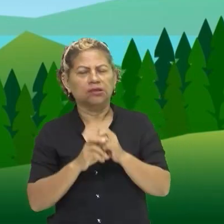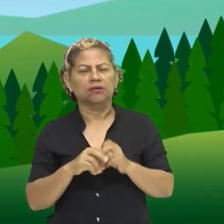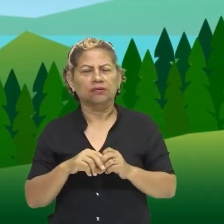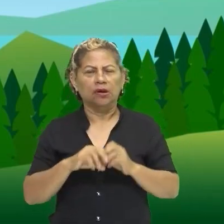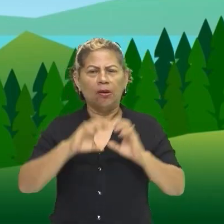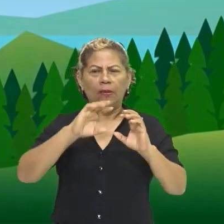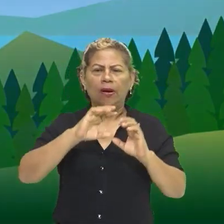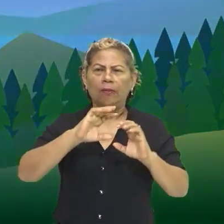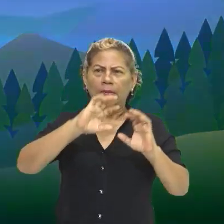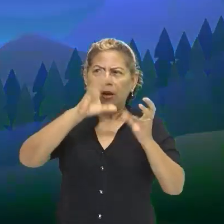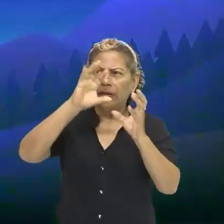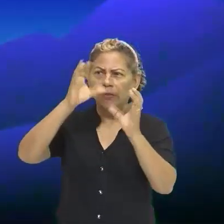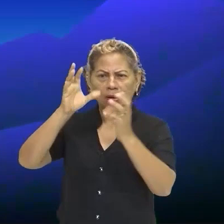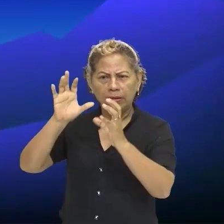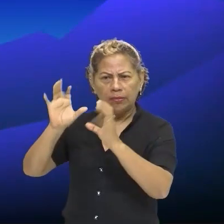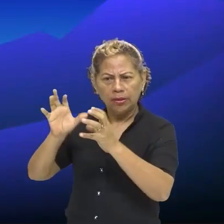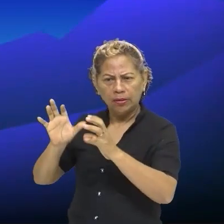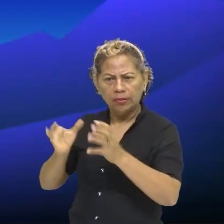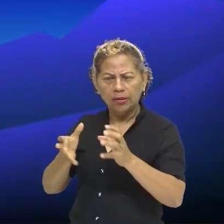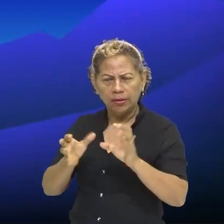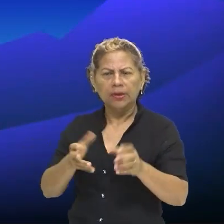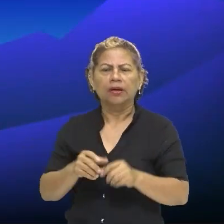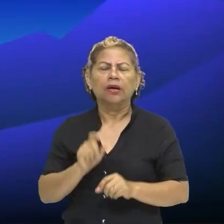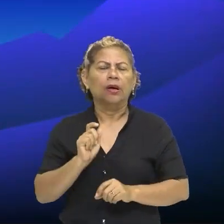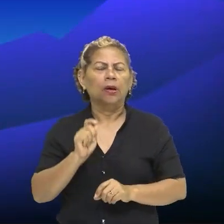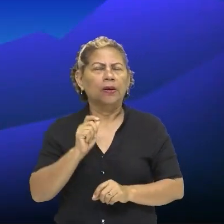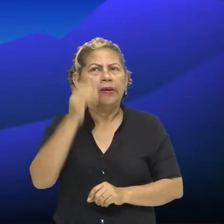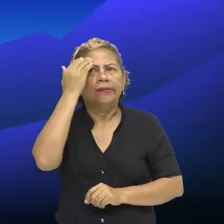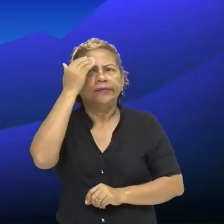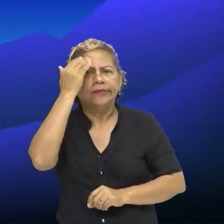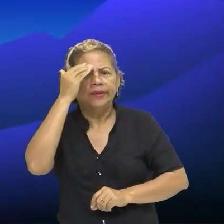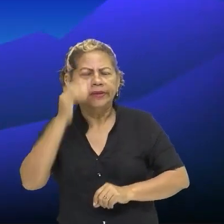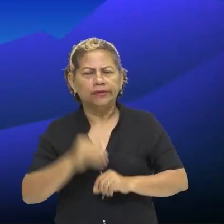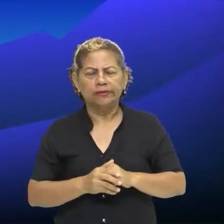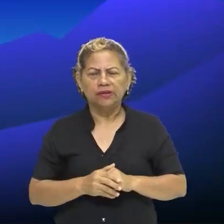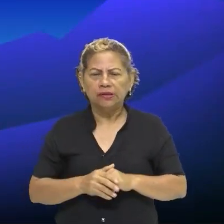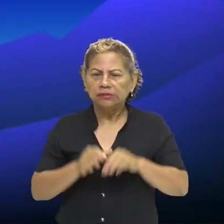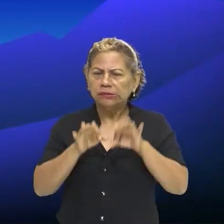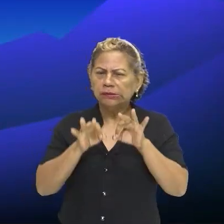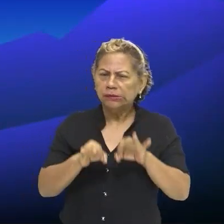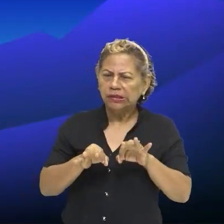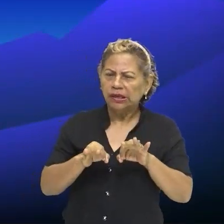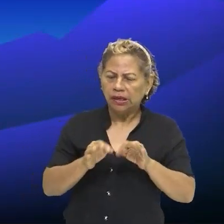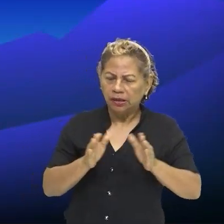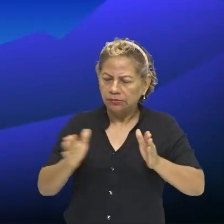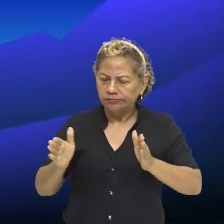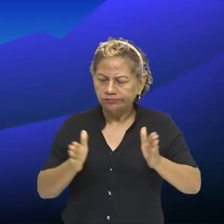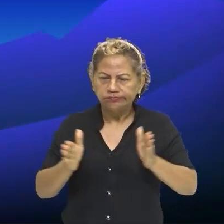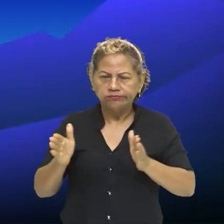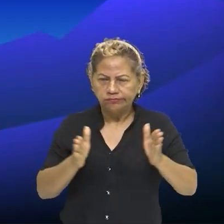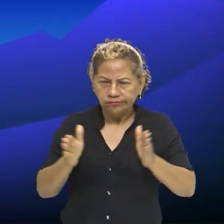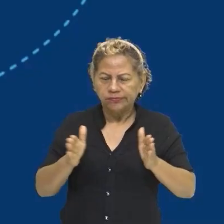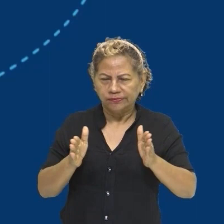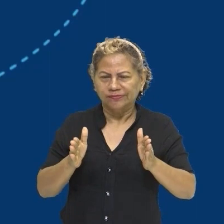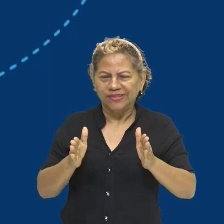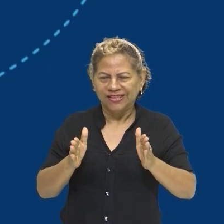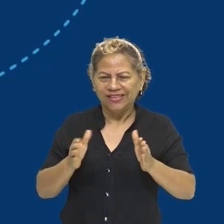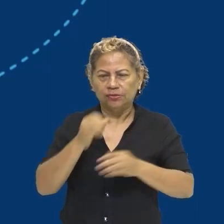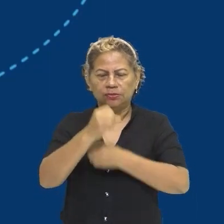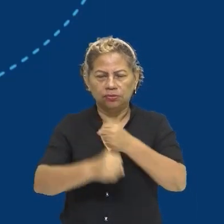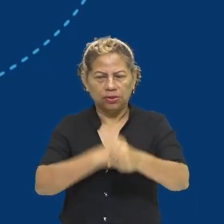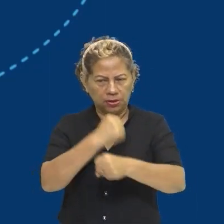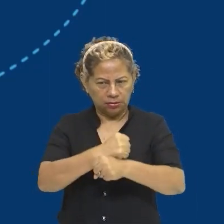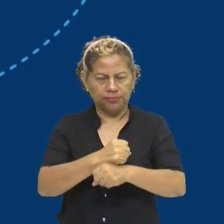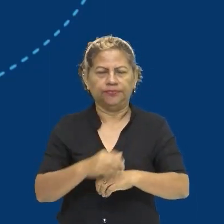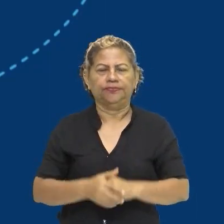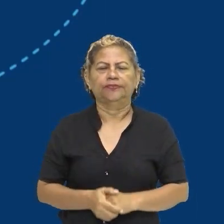movimento regular, o que propiciou a eles obter uma noção de tempo e de épocas do ano.